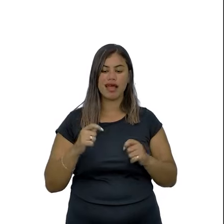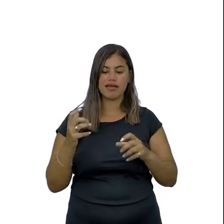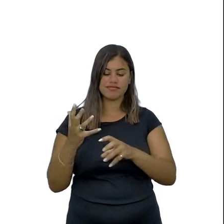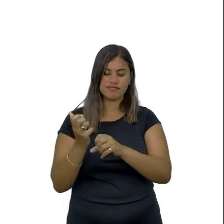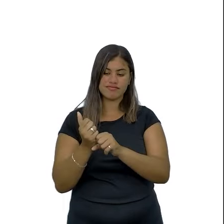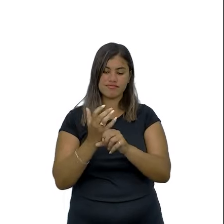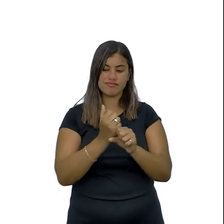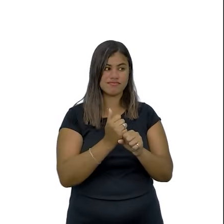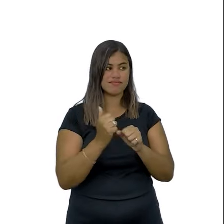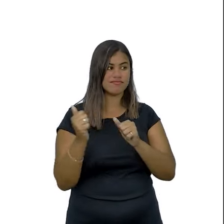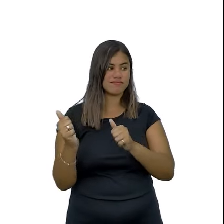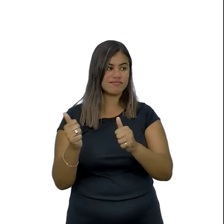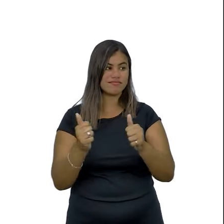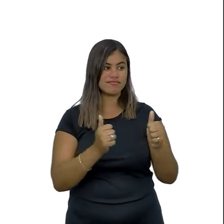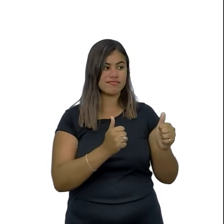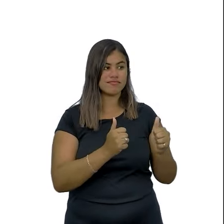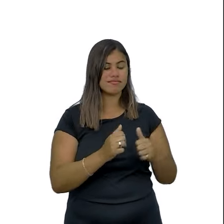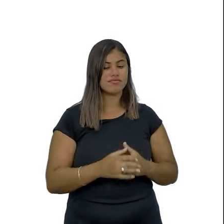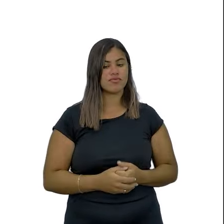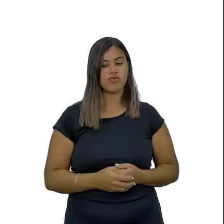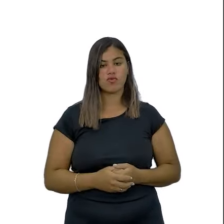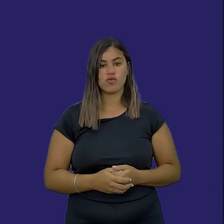proficiência.